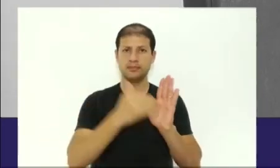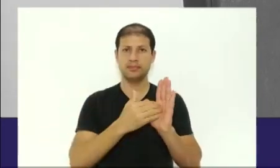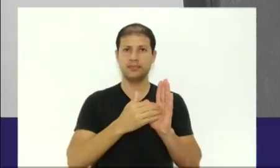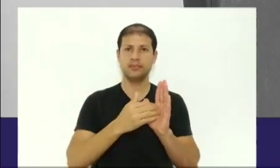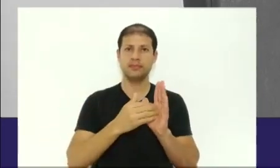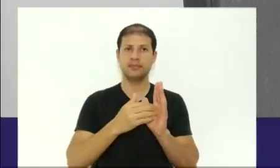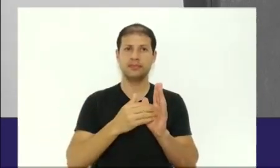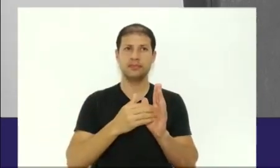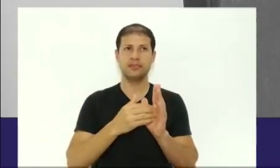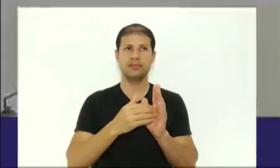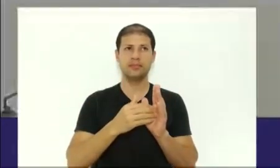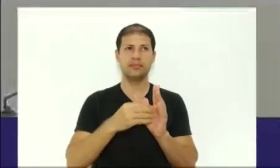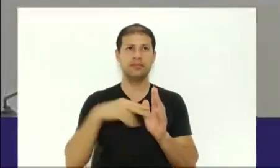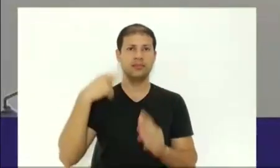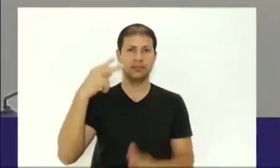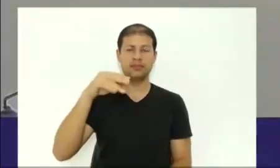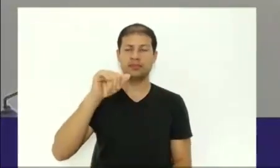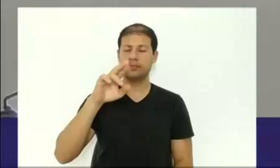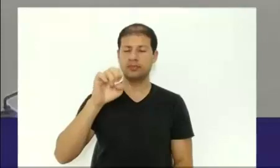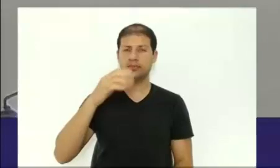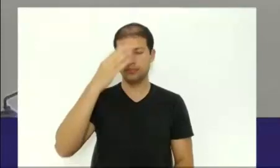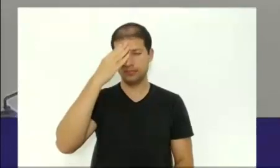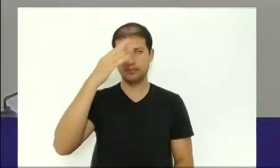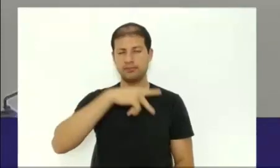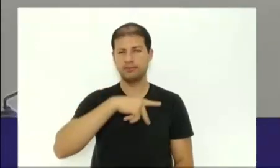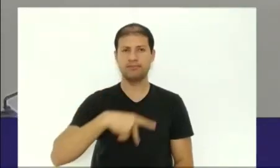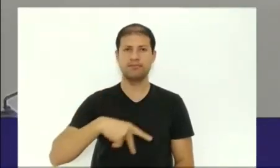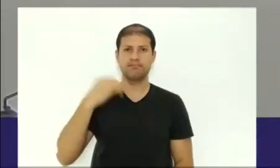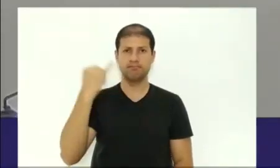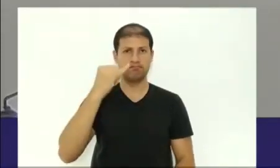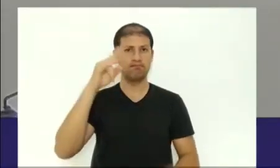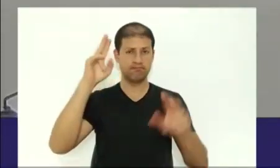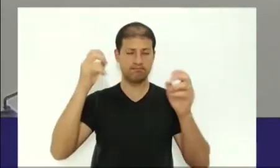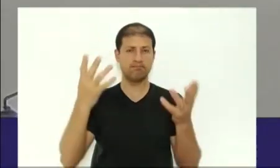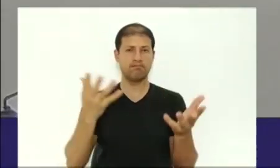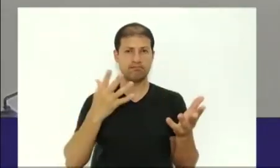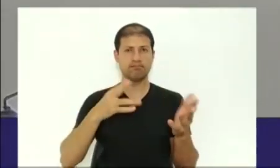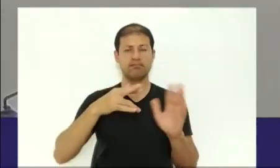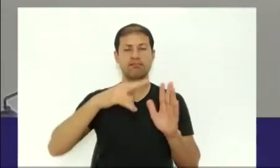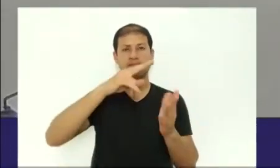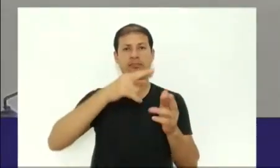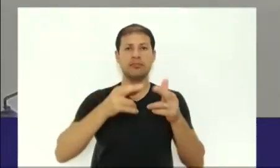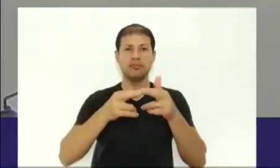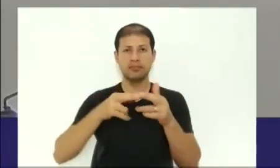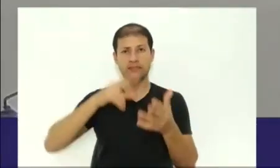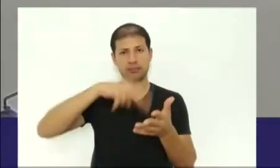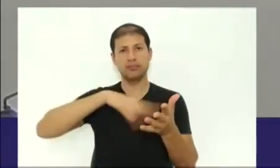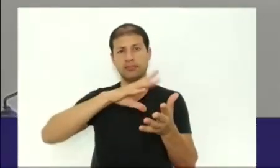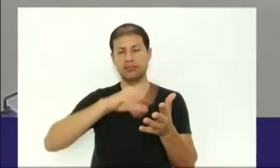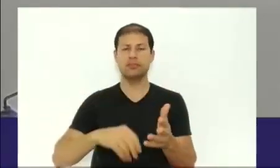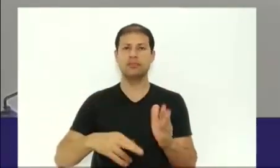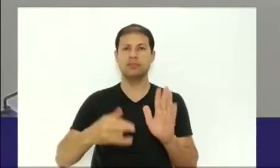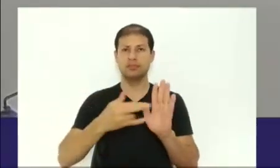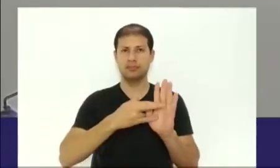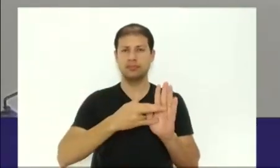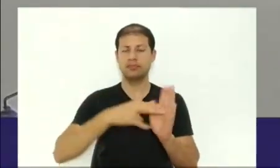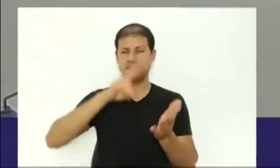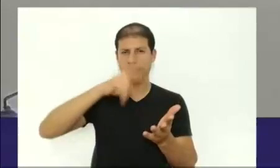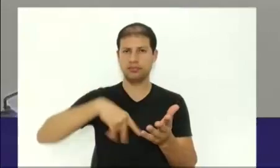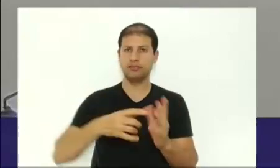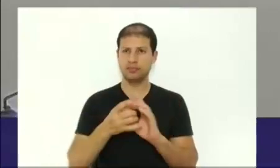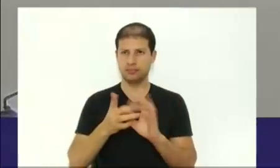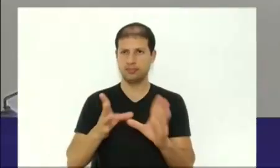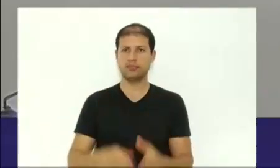vereador Marcelo. Obrigado, presidente. Pela importância do assunto, eu gostaria que esse requerimento fosse lido na íntegra. Regimental será lido.